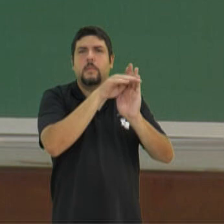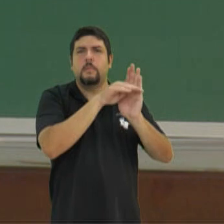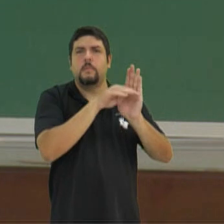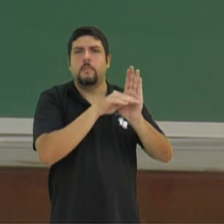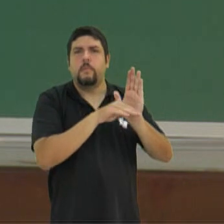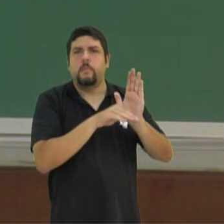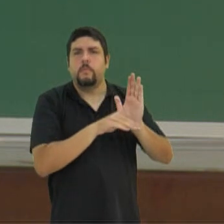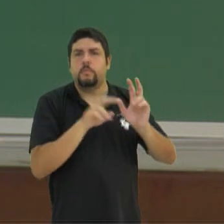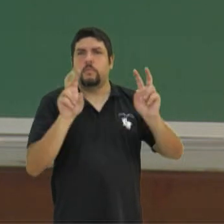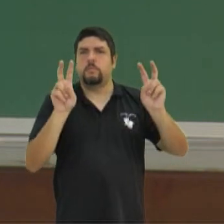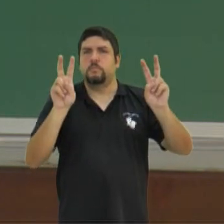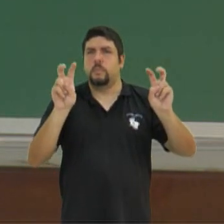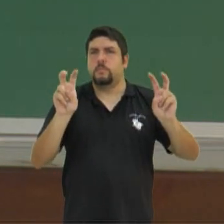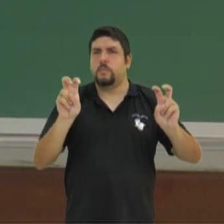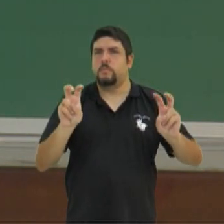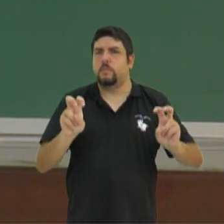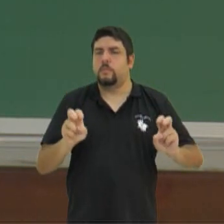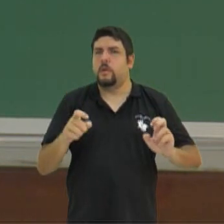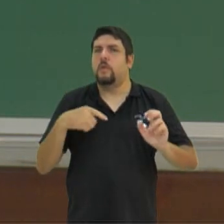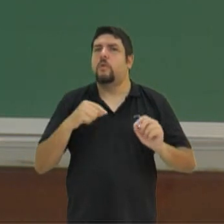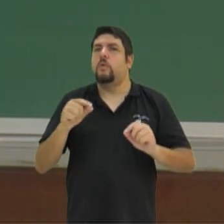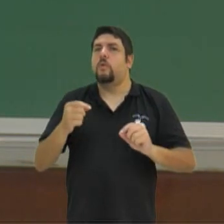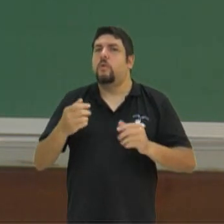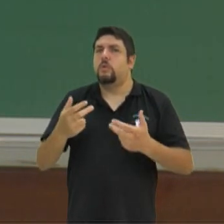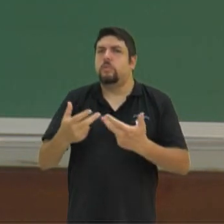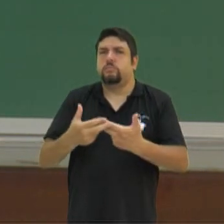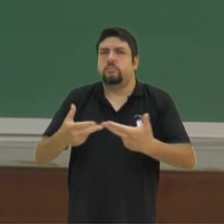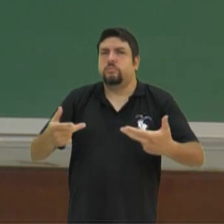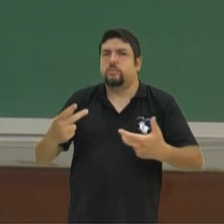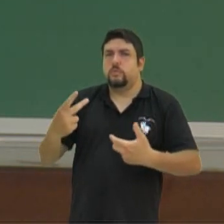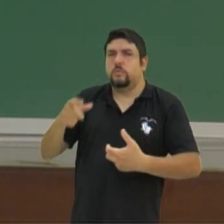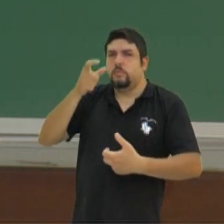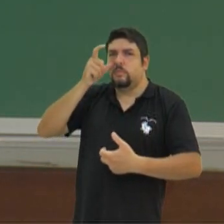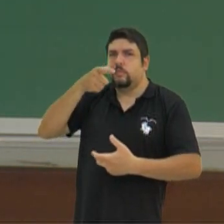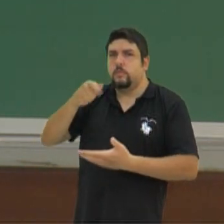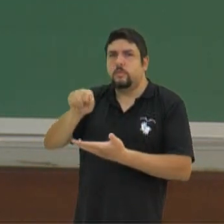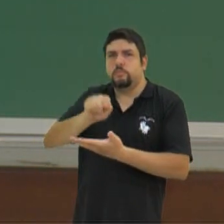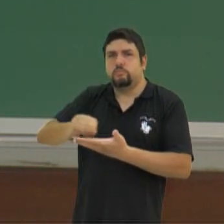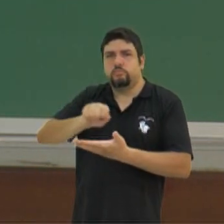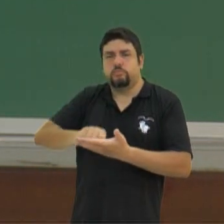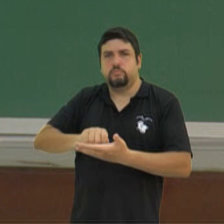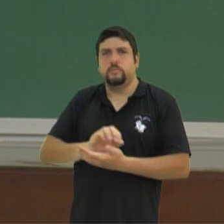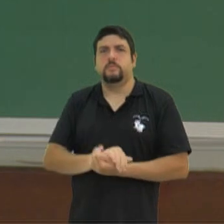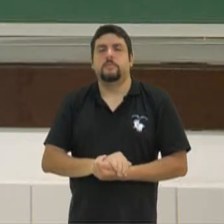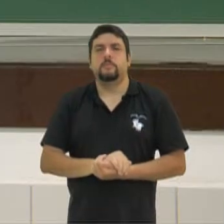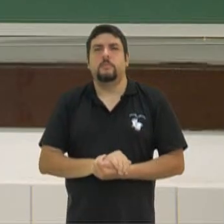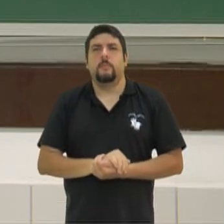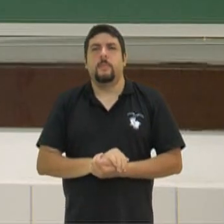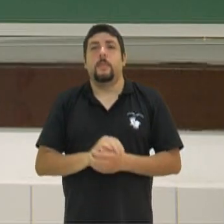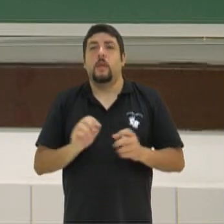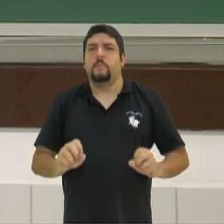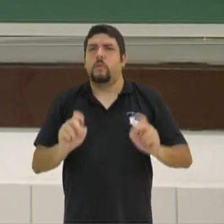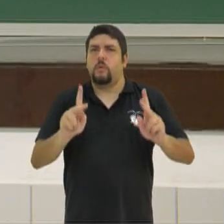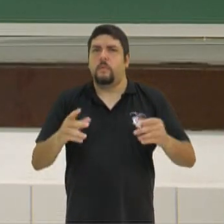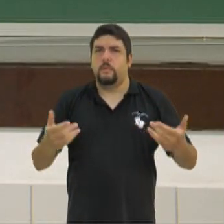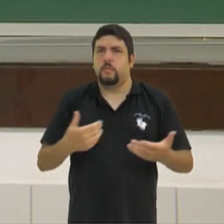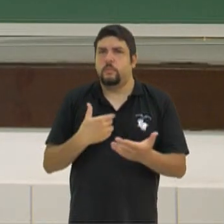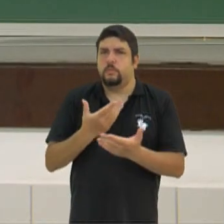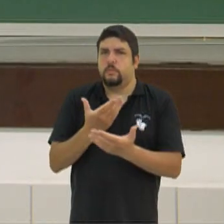das paixões da alma. Vamos então lá, né, relembrar alguns aspectos da